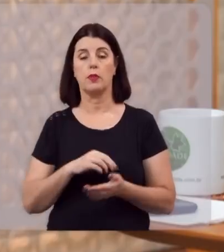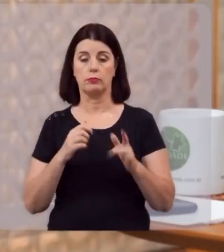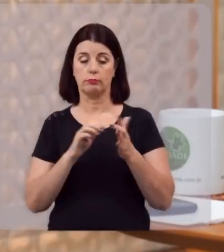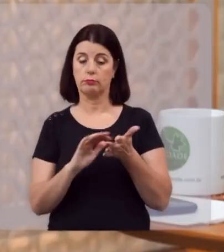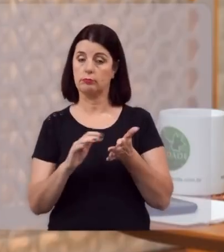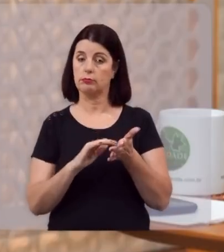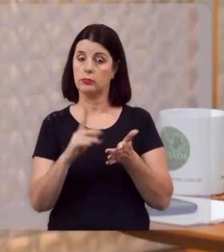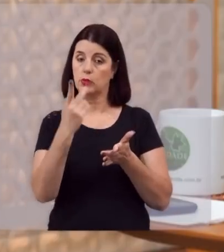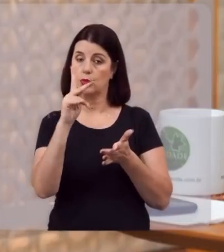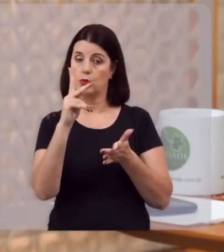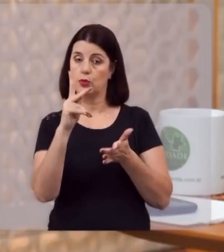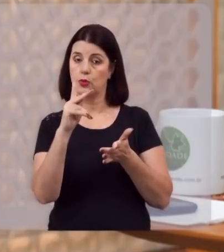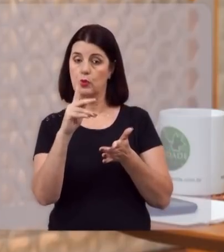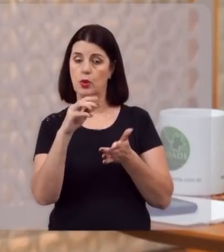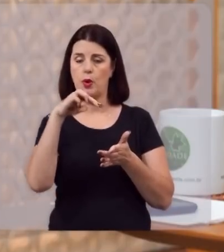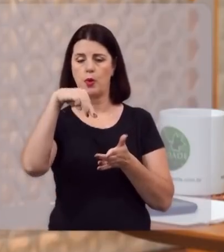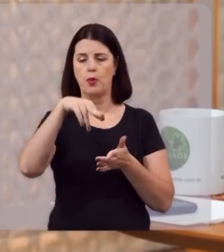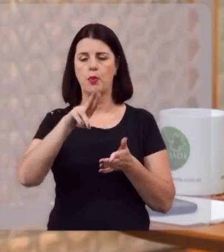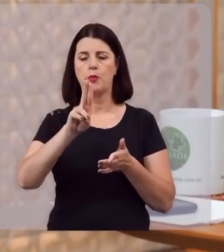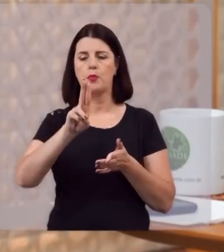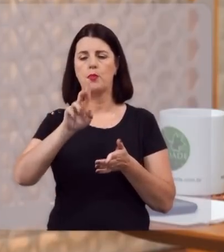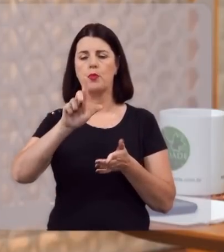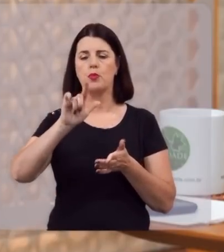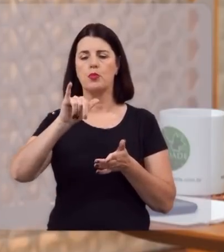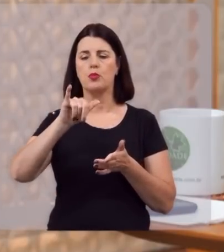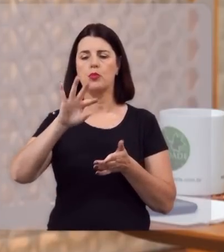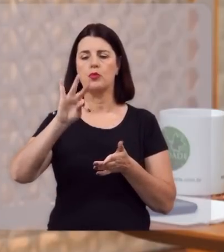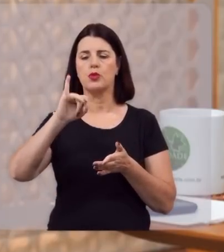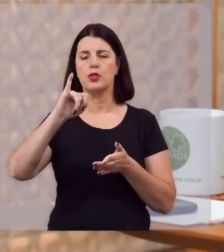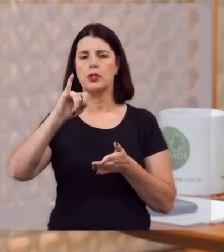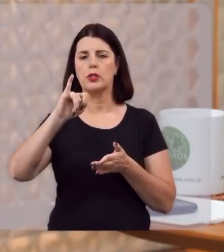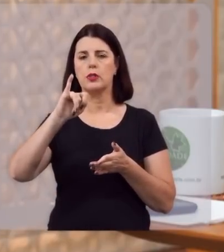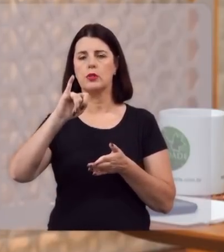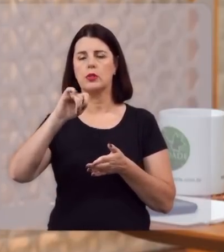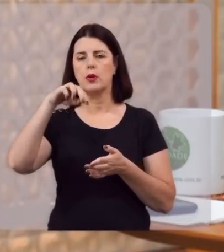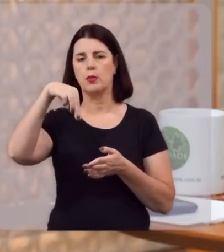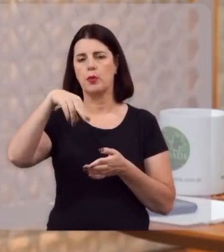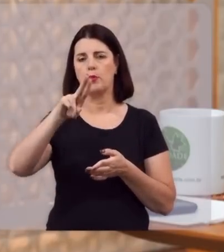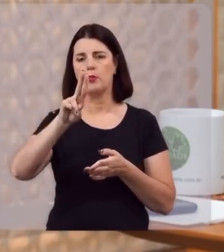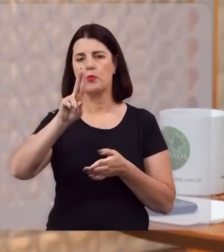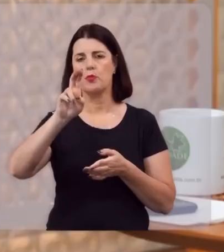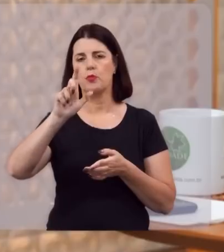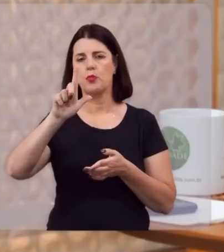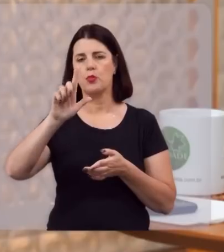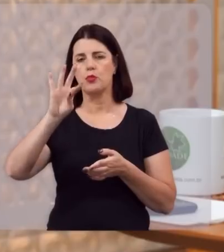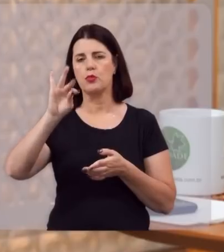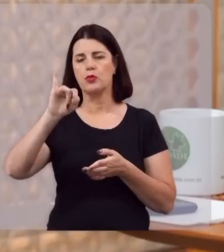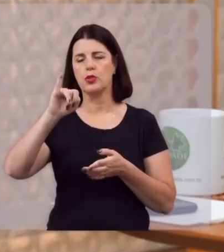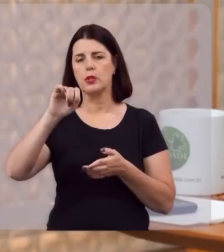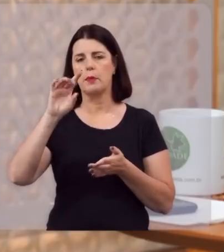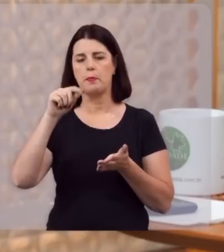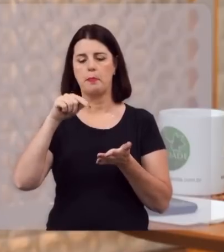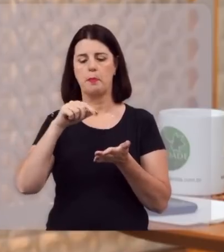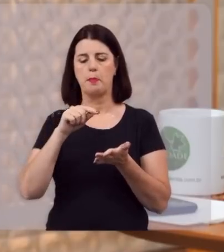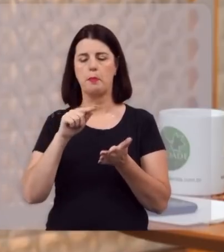você digitar aí no seu navegador multi com i no final como tá aparecendo aí